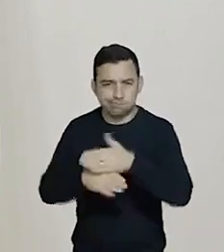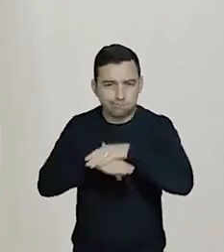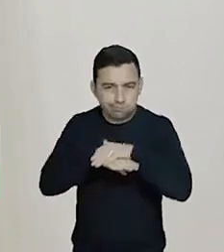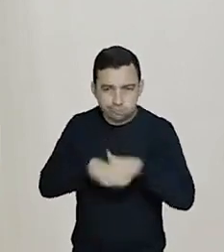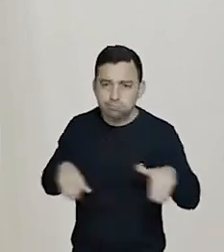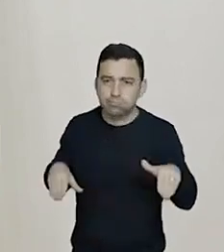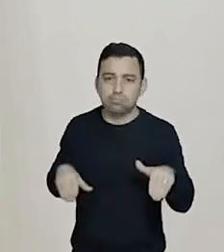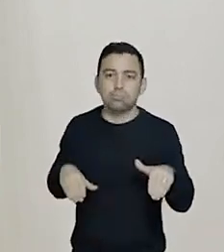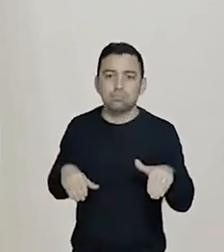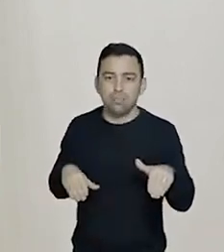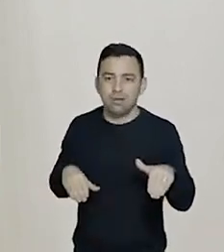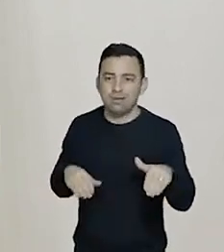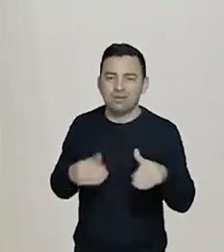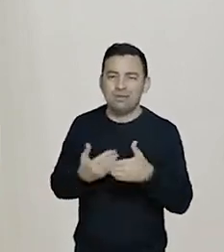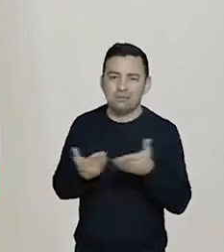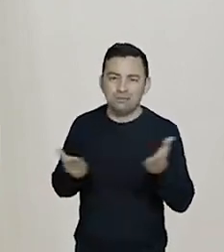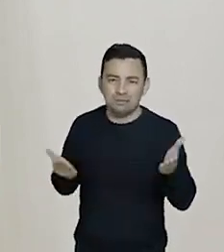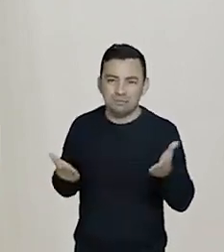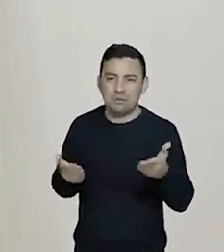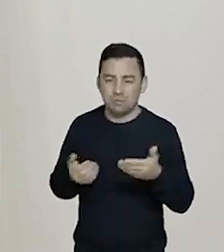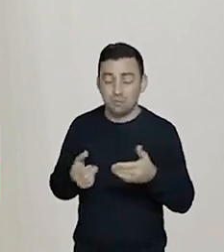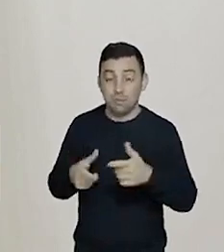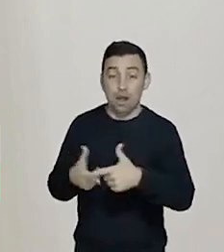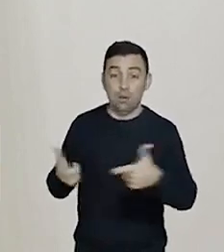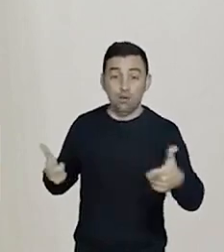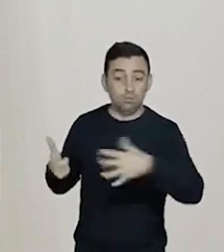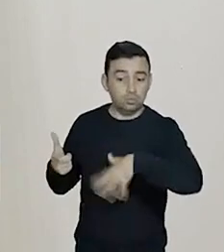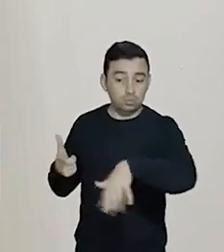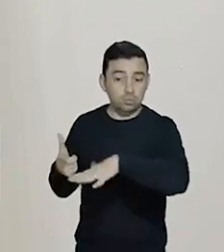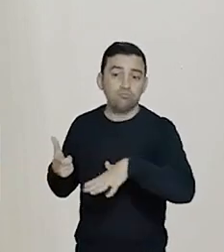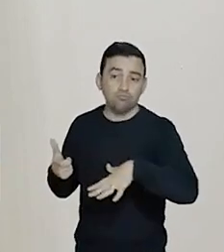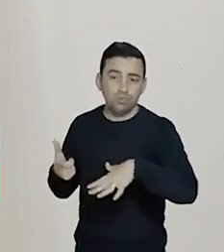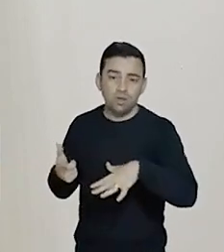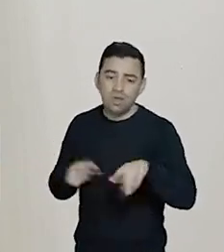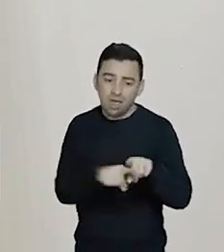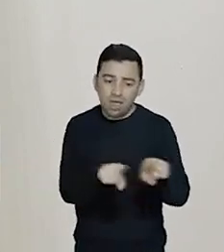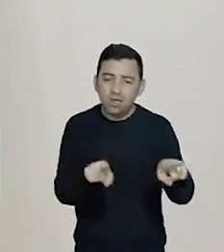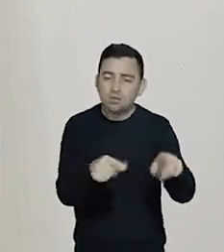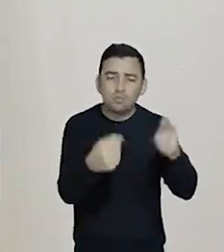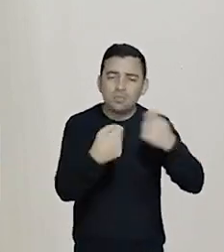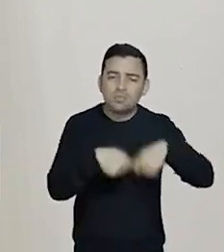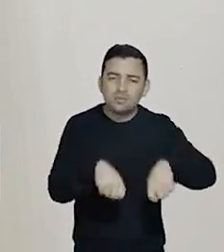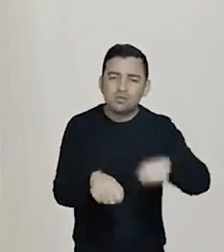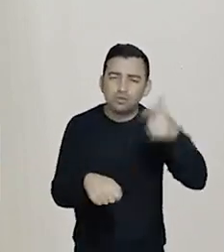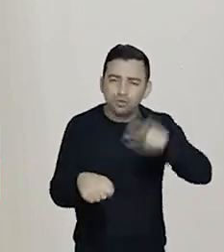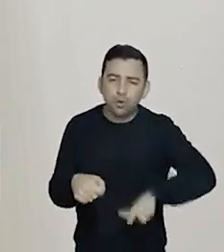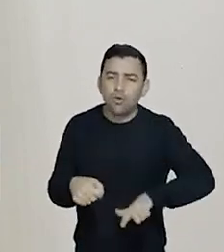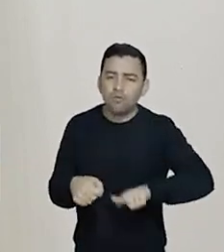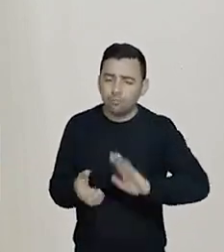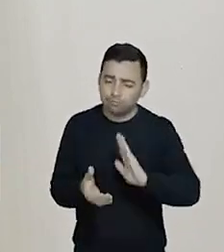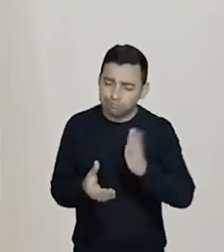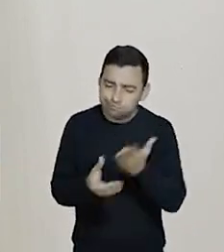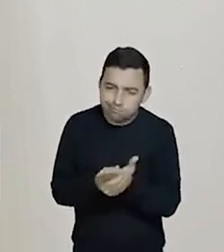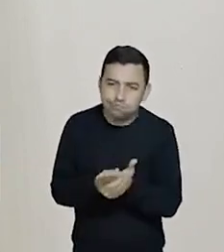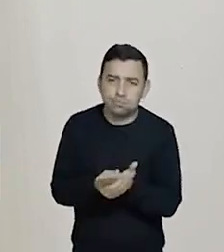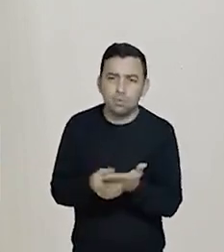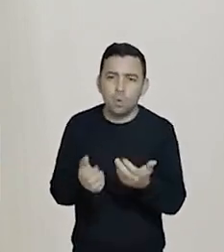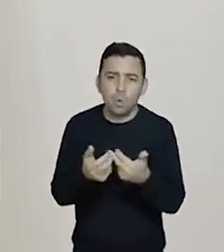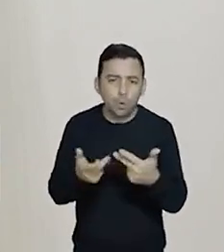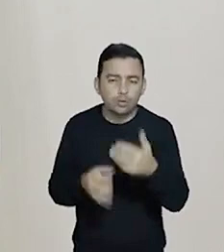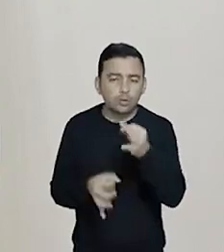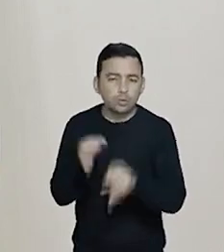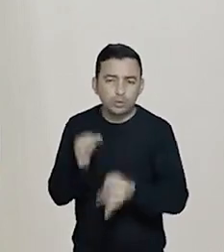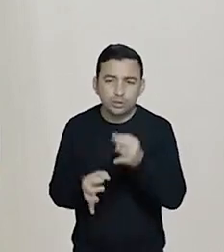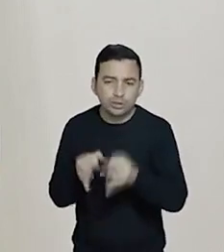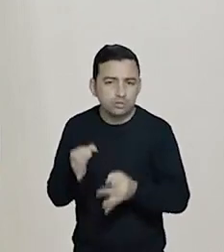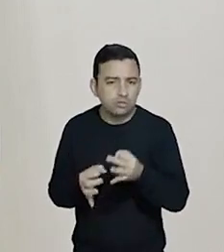aqueles para estes maiores para que eles não precisem mais ingressar no tribunal de justiça atrás